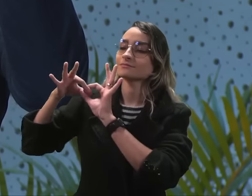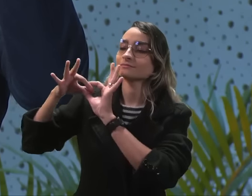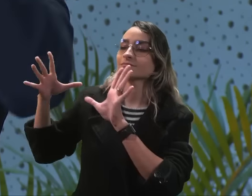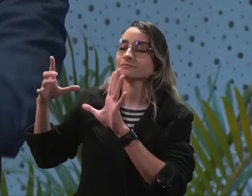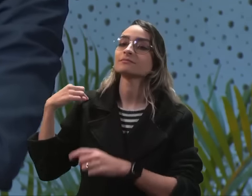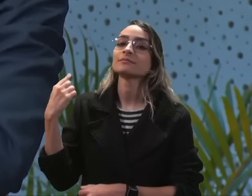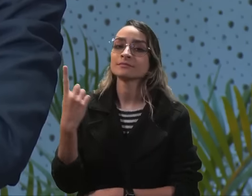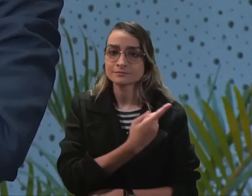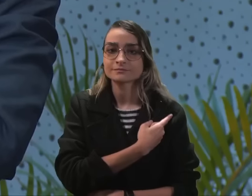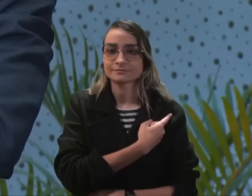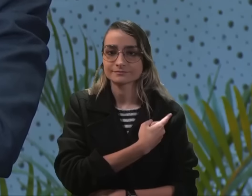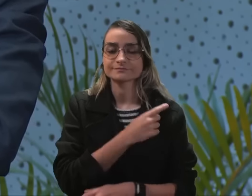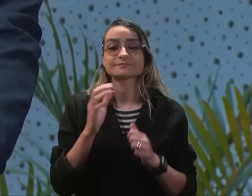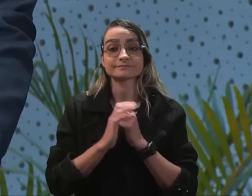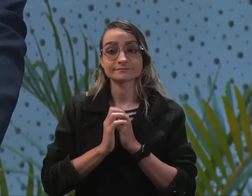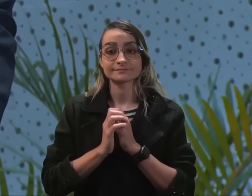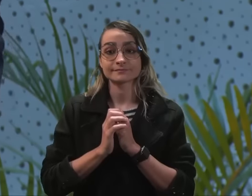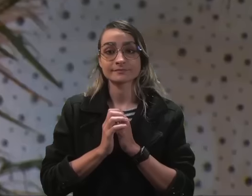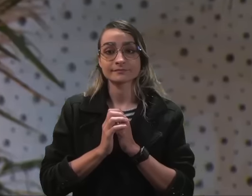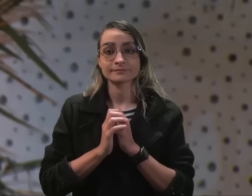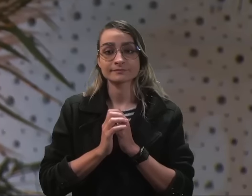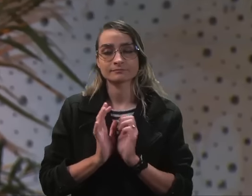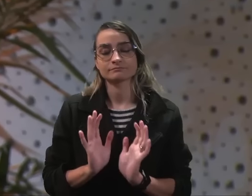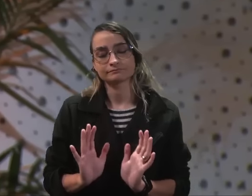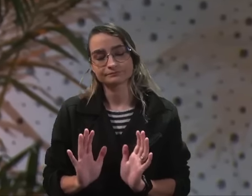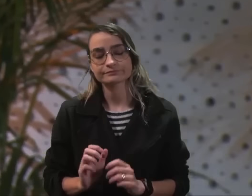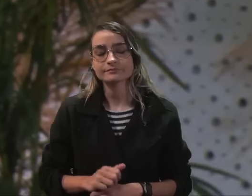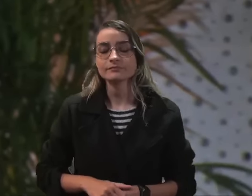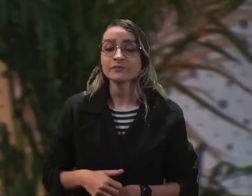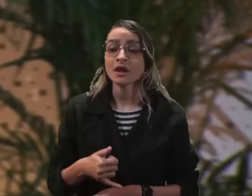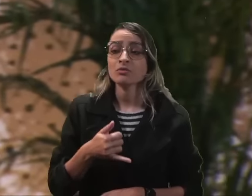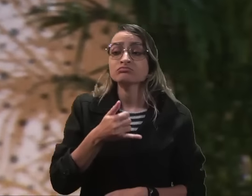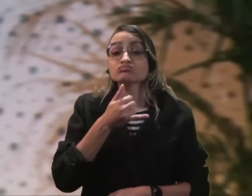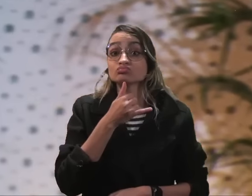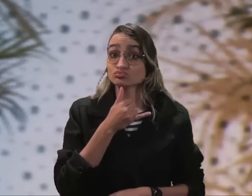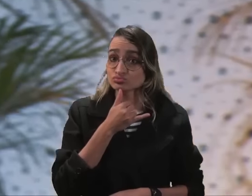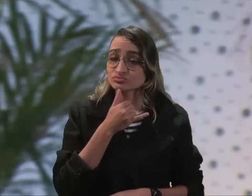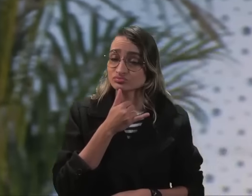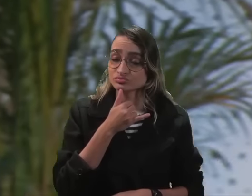o triste é que como moderno Israel